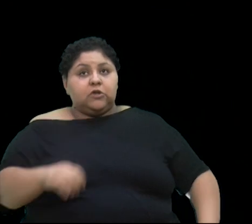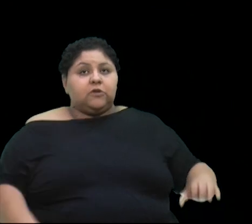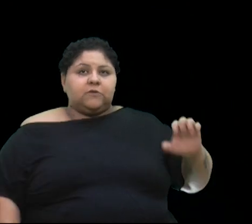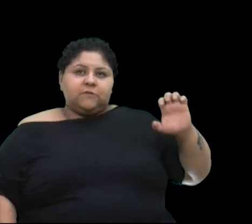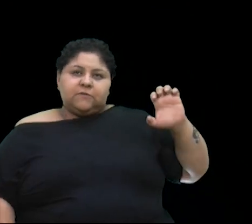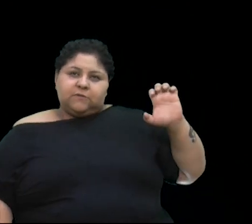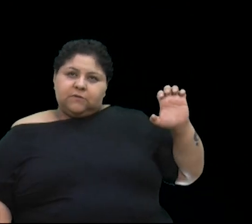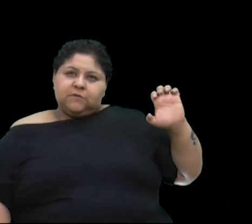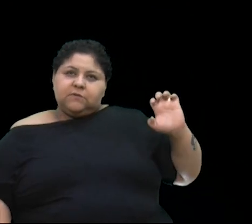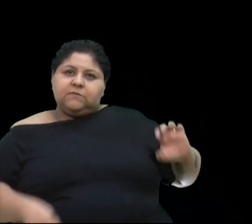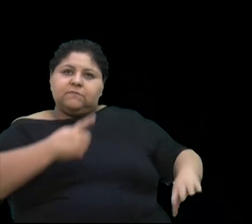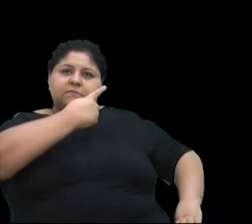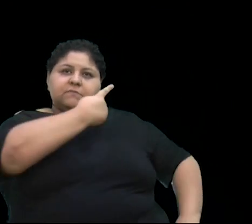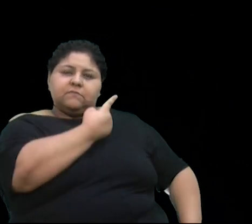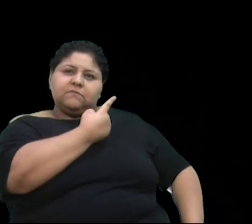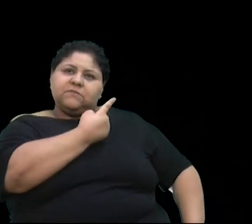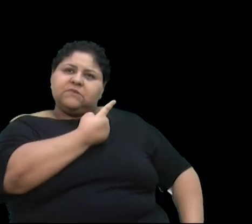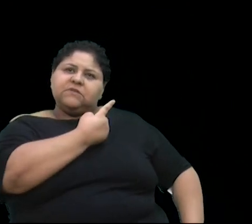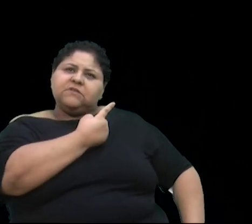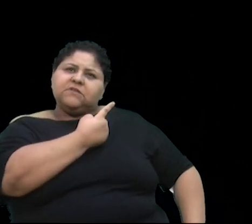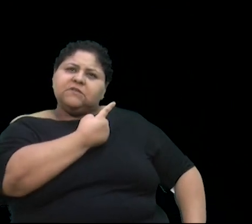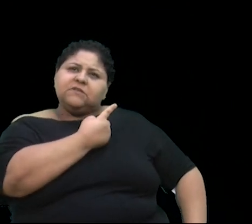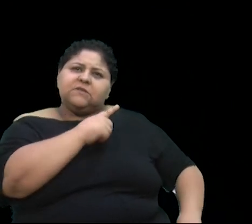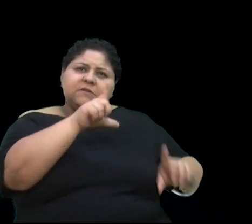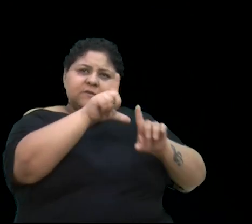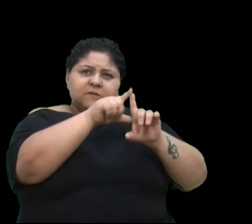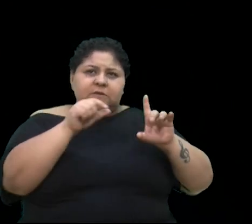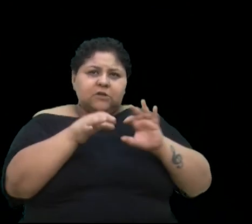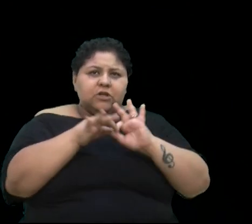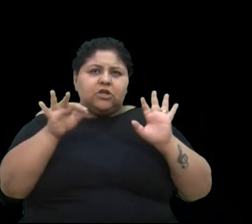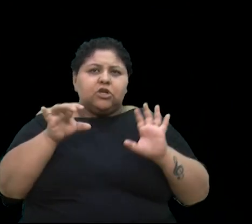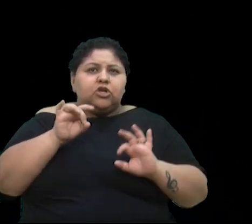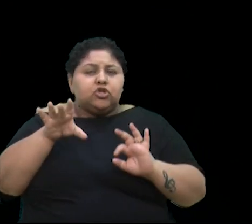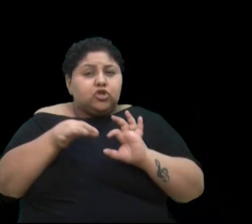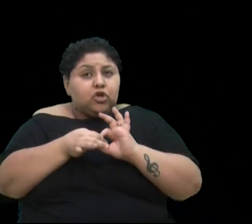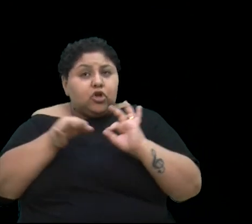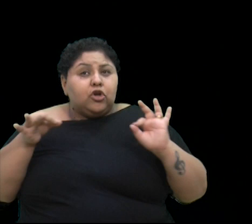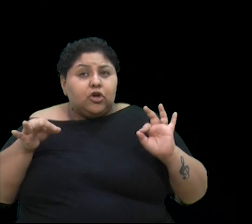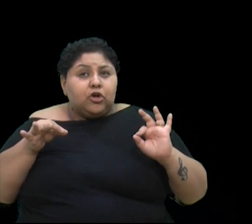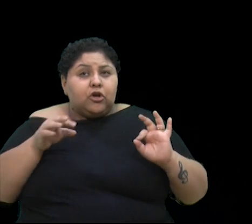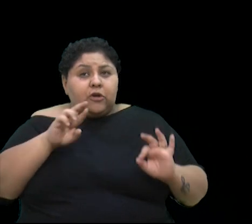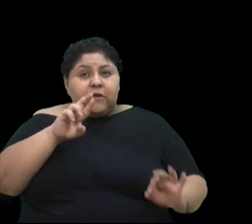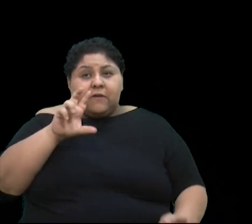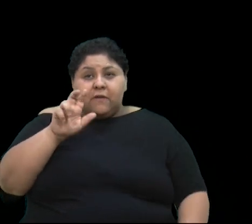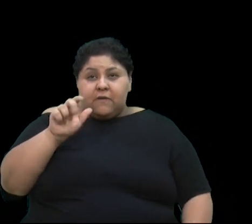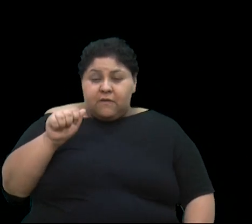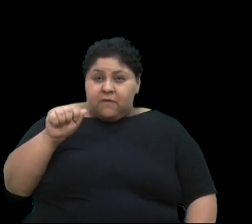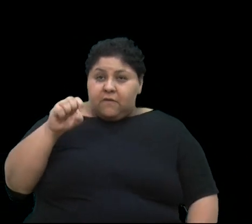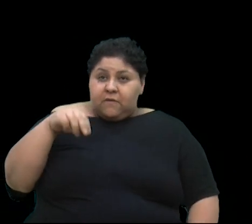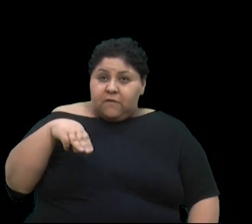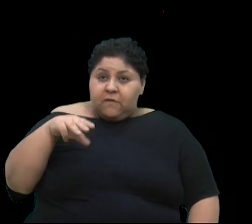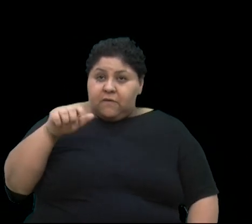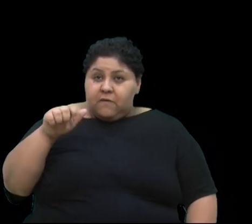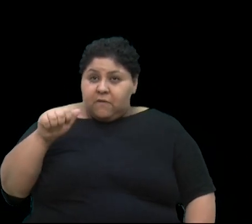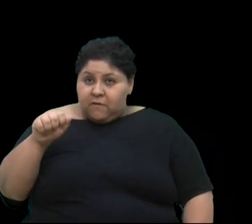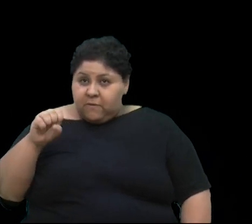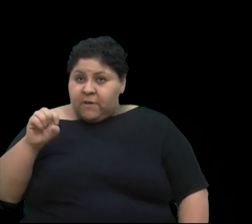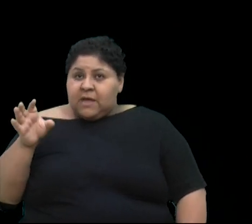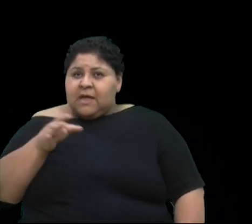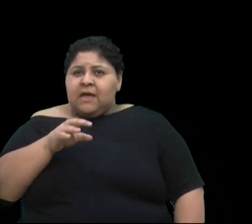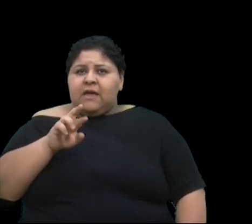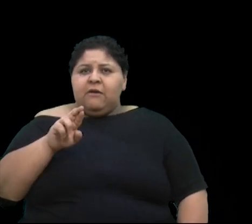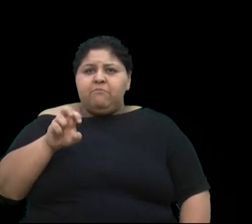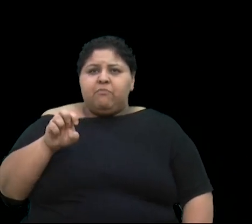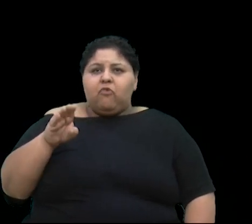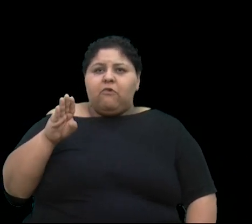Palestina livre? Só se for livre quando o Hamas terminar e o Hezbollah terminar. E